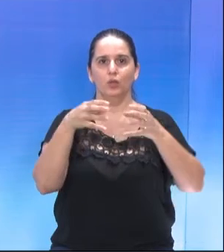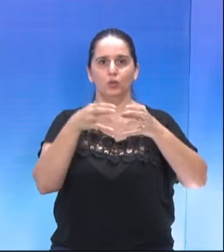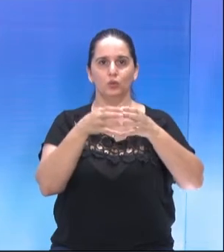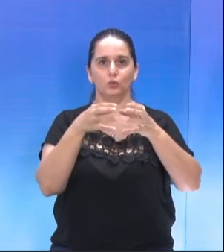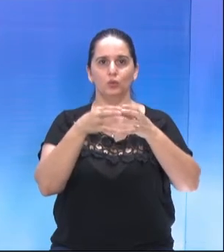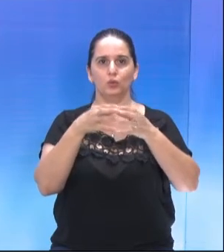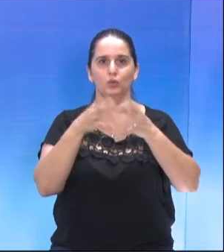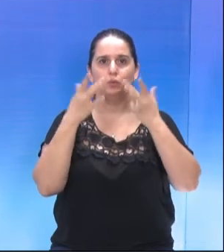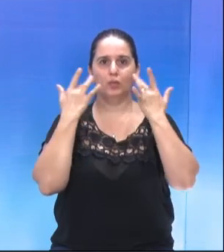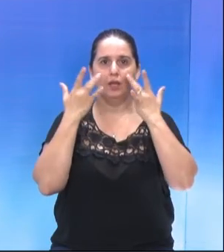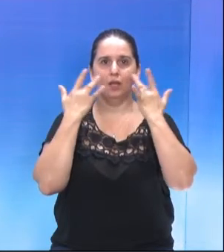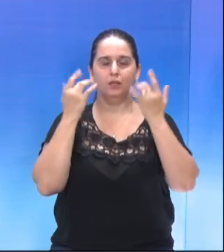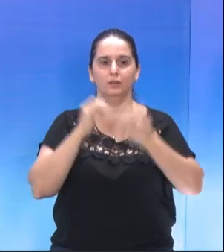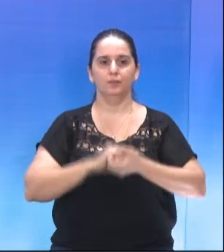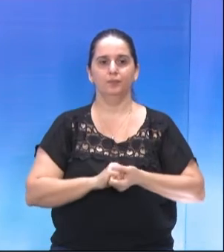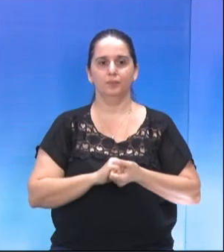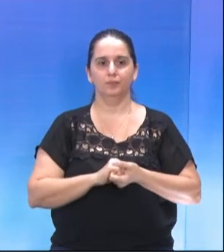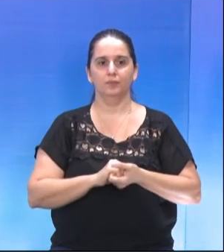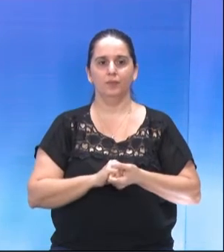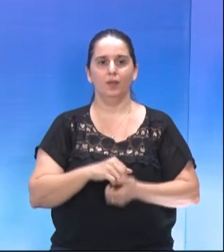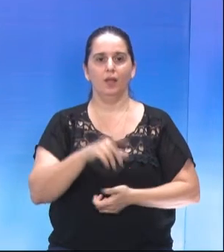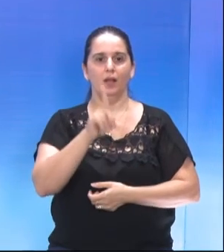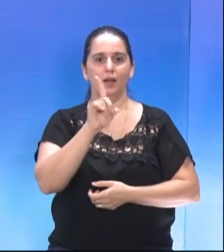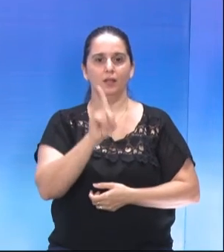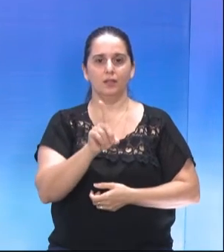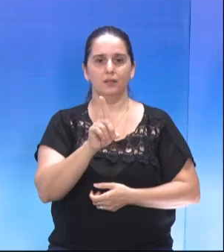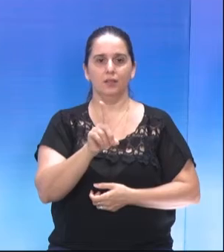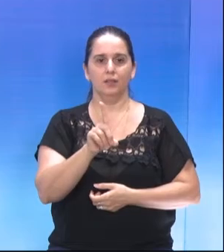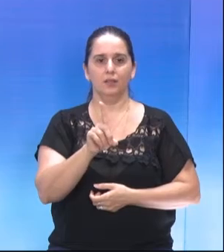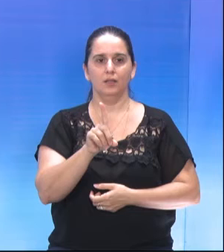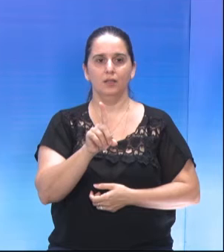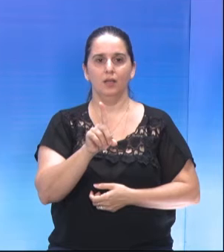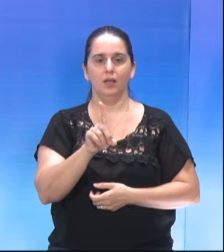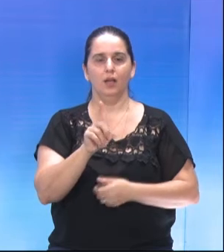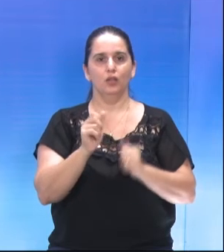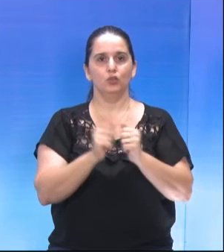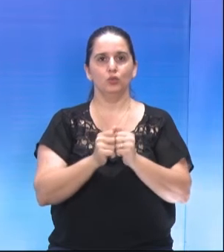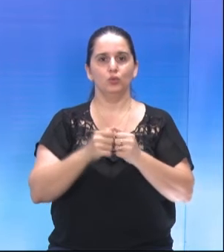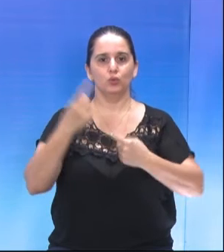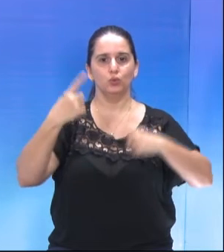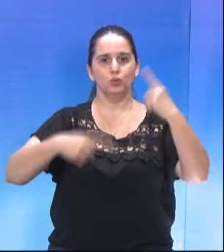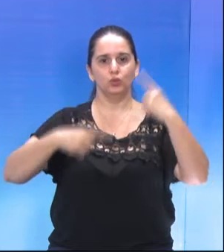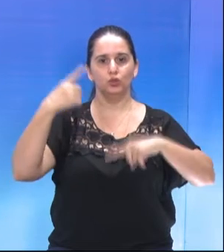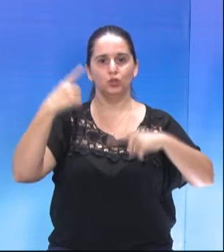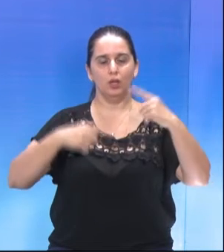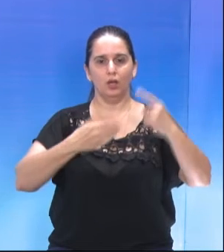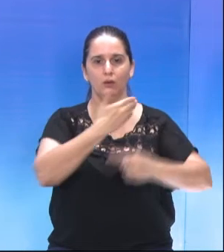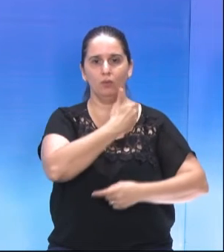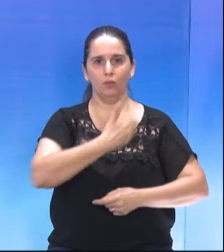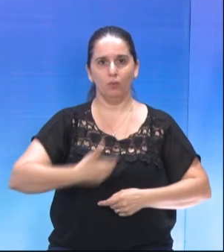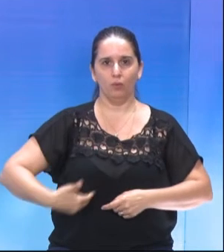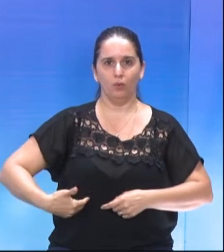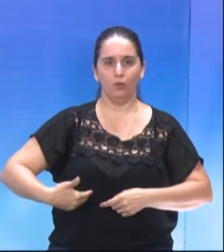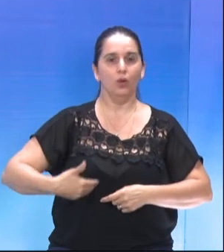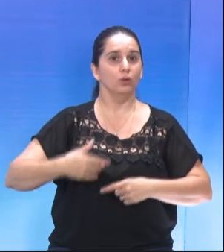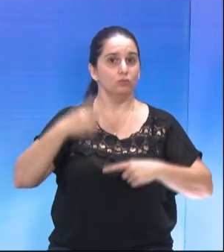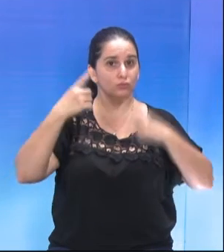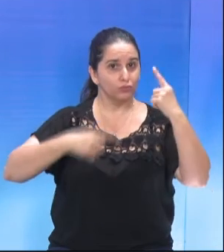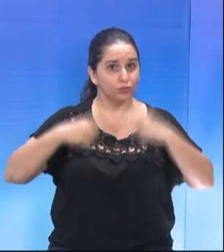grupo em questão. E a letra D, onde mostra que a manutenção de um diálogo com o